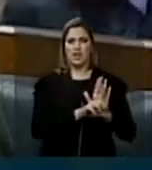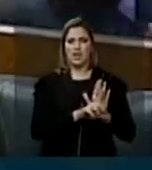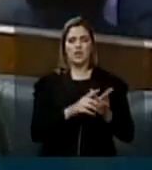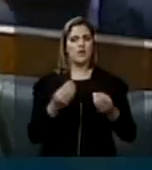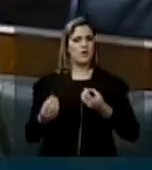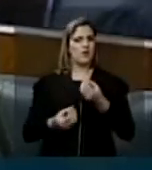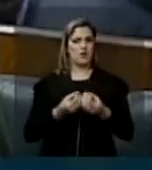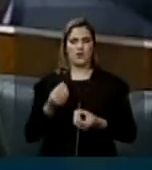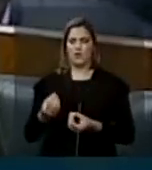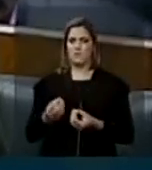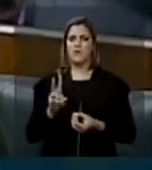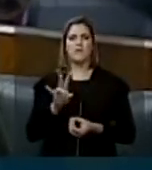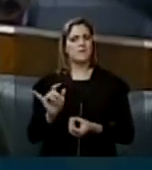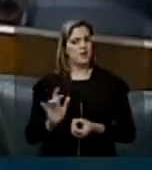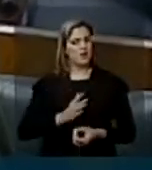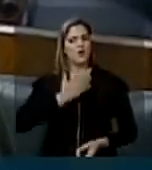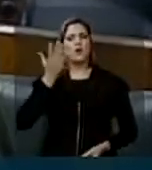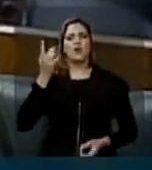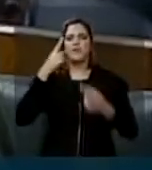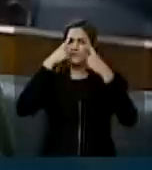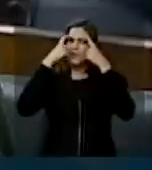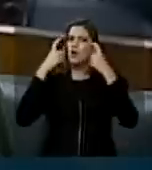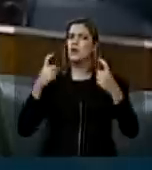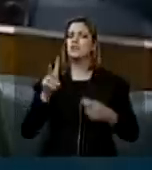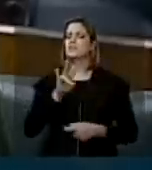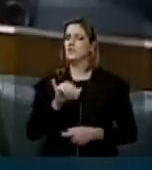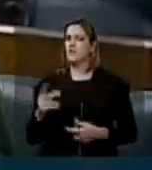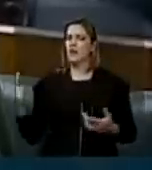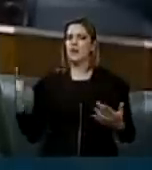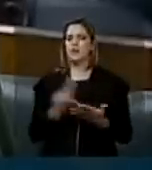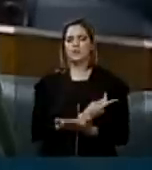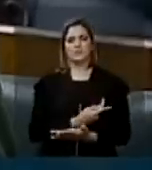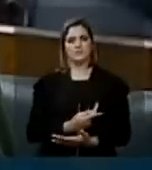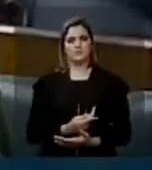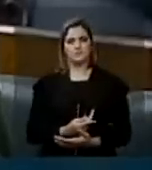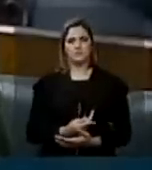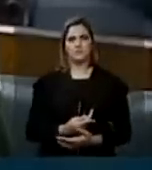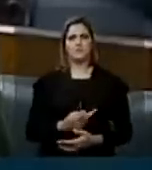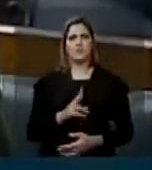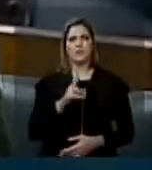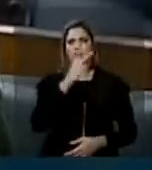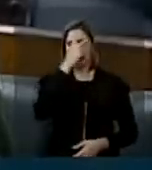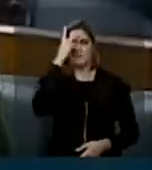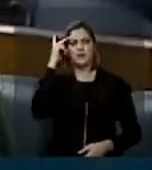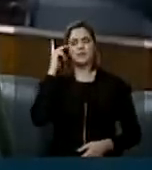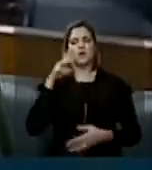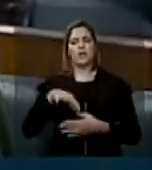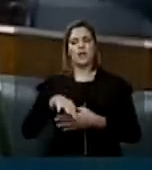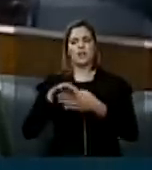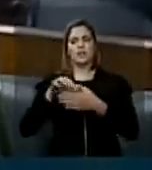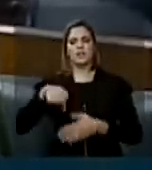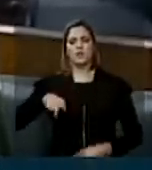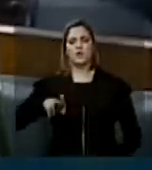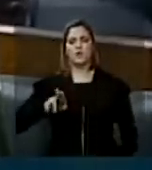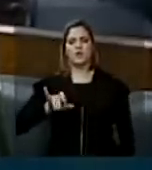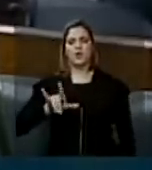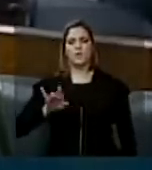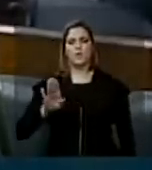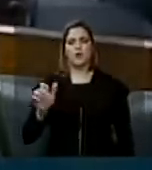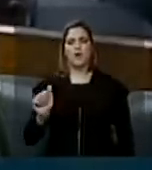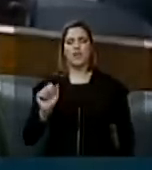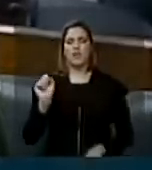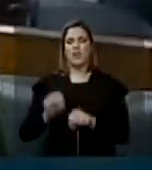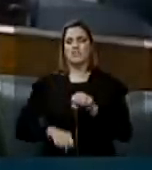barbárie é apostar na violência é deixar descoberto lideranças quilas que